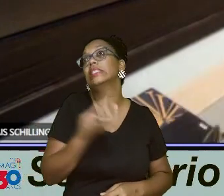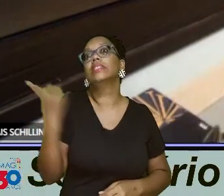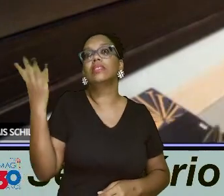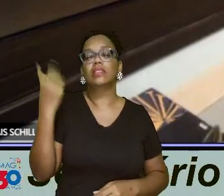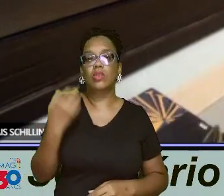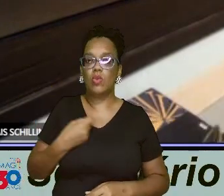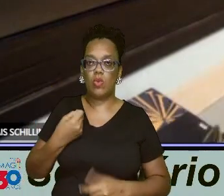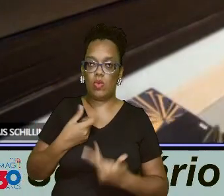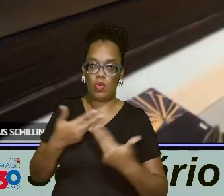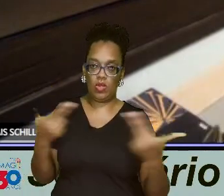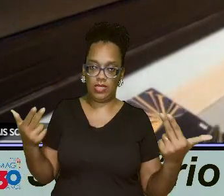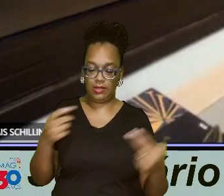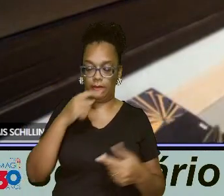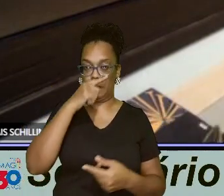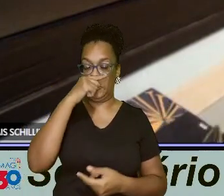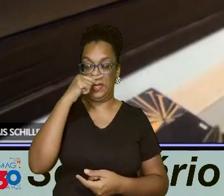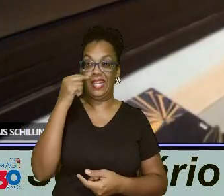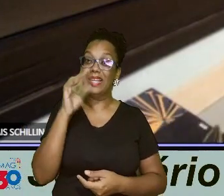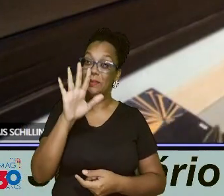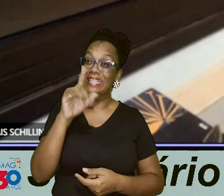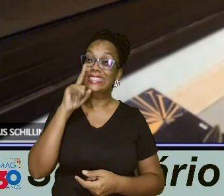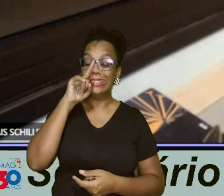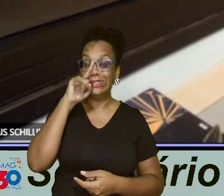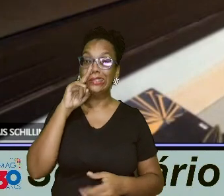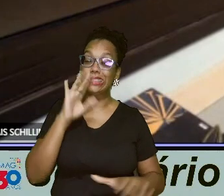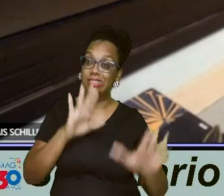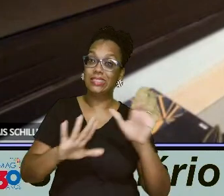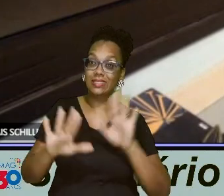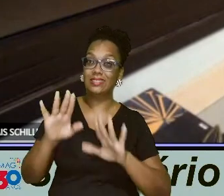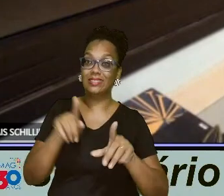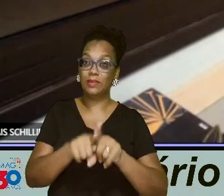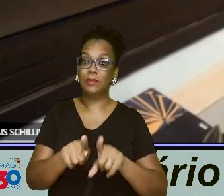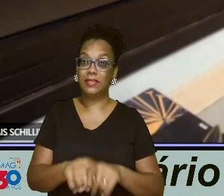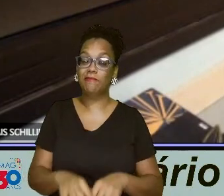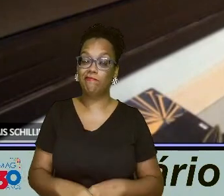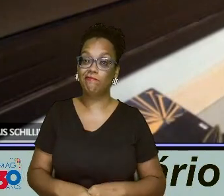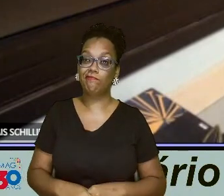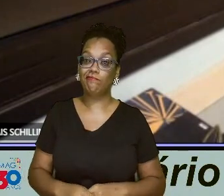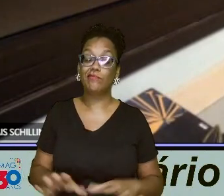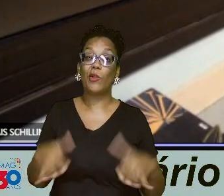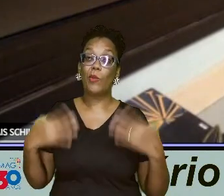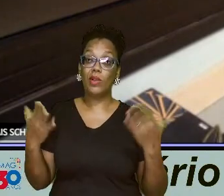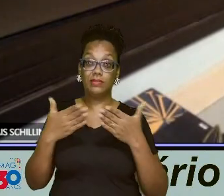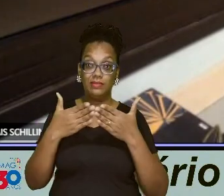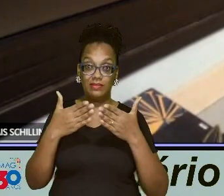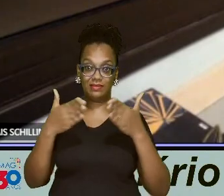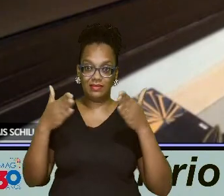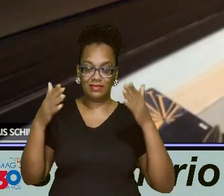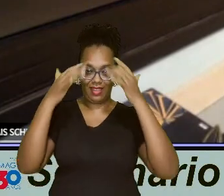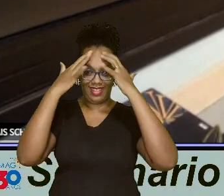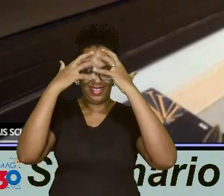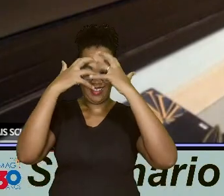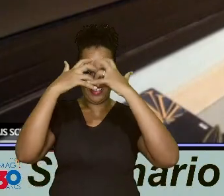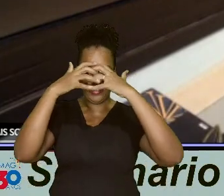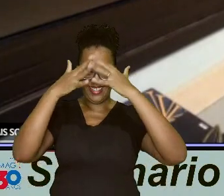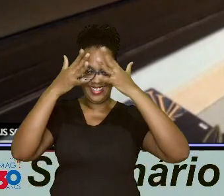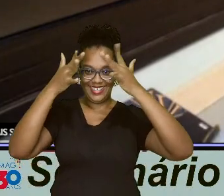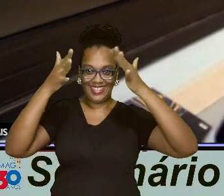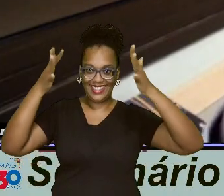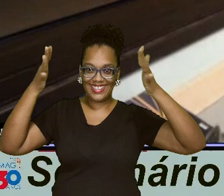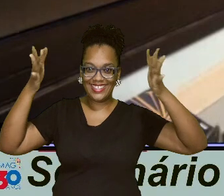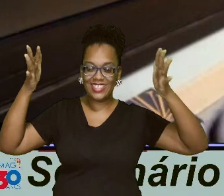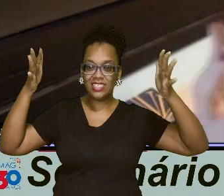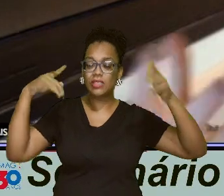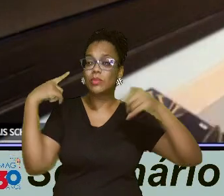coisas, mas isso pode ser perigoso também, né? Quando se abre demais a cognição, porque o que o